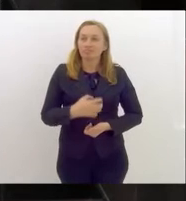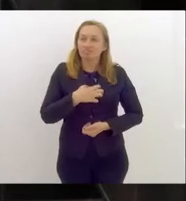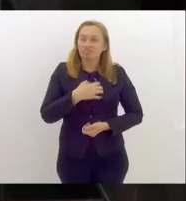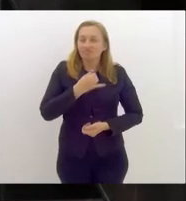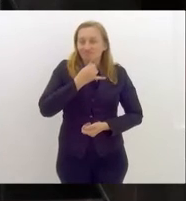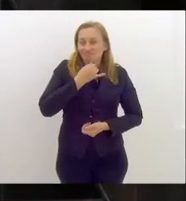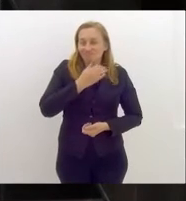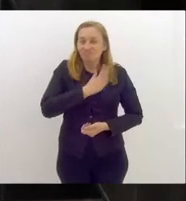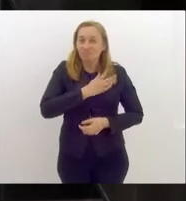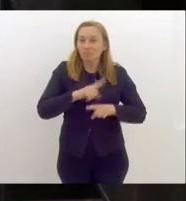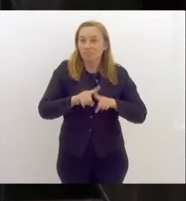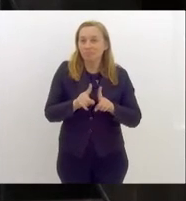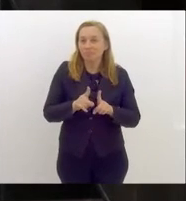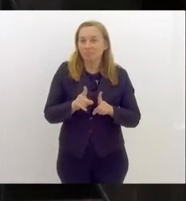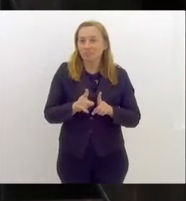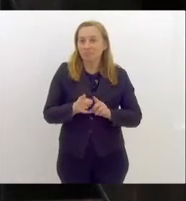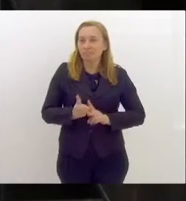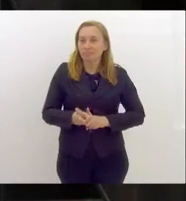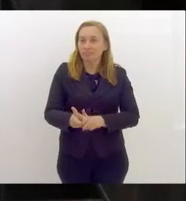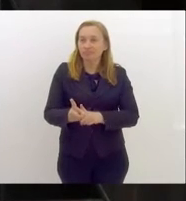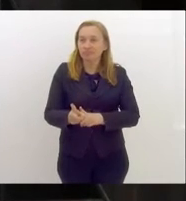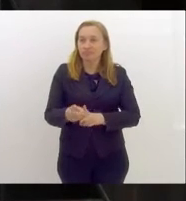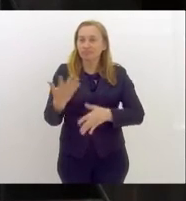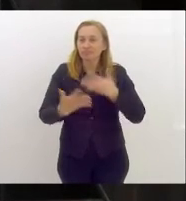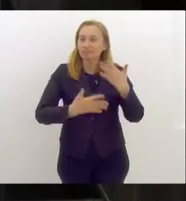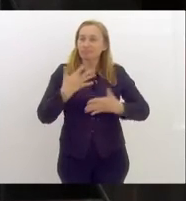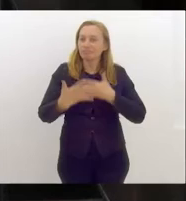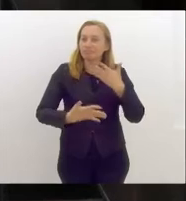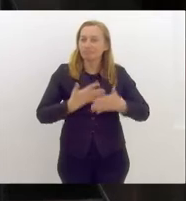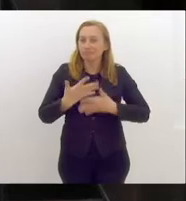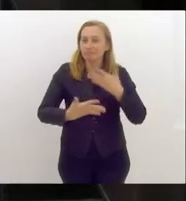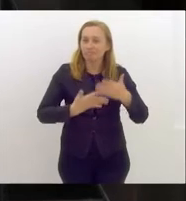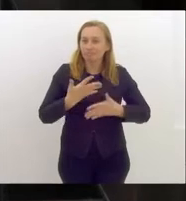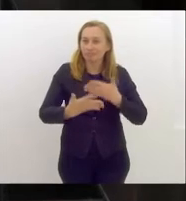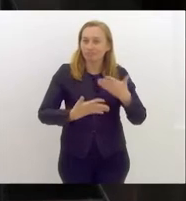mas ao mesmo tempo segue se encantando com